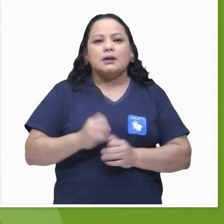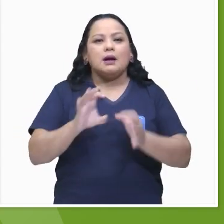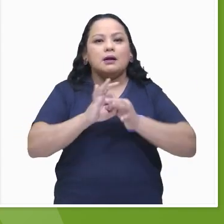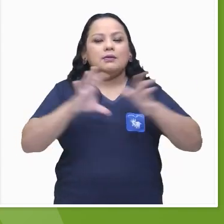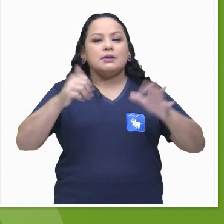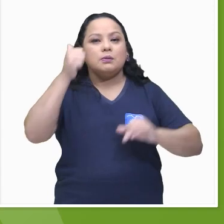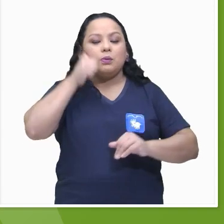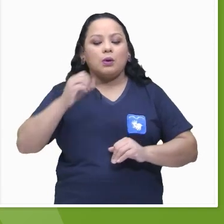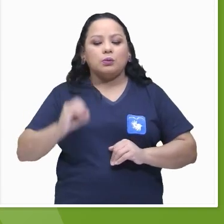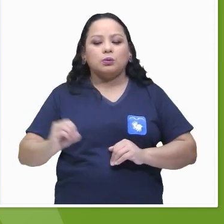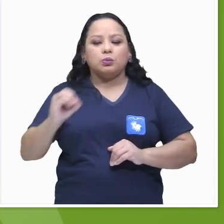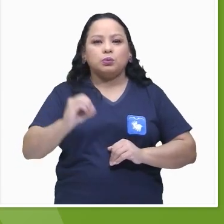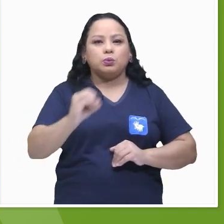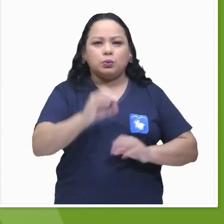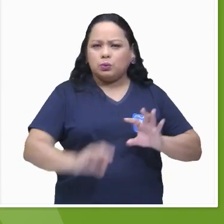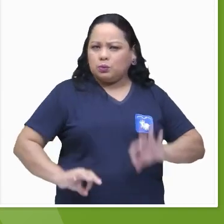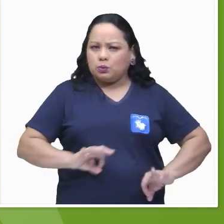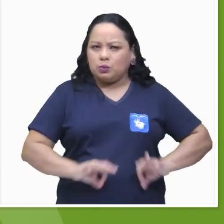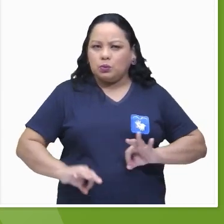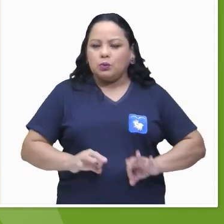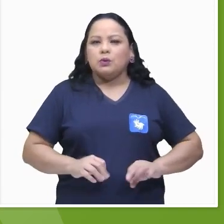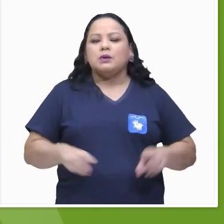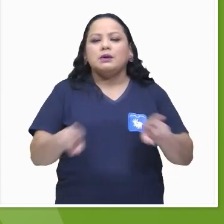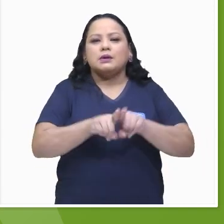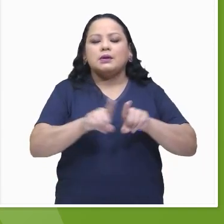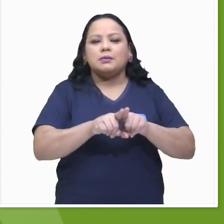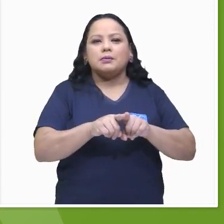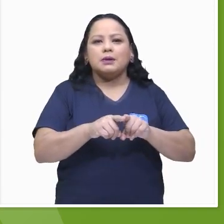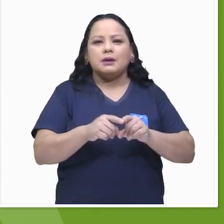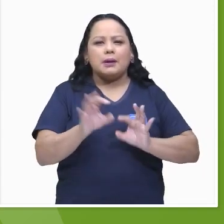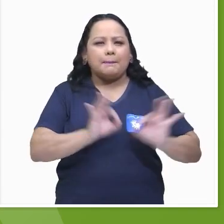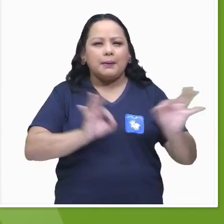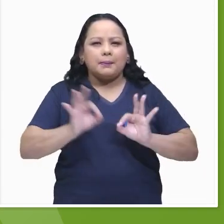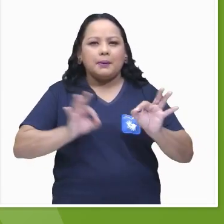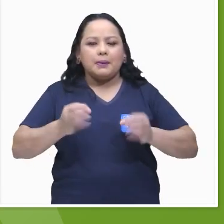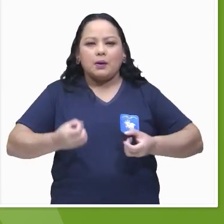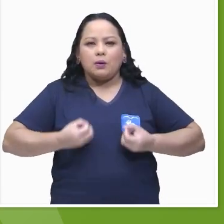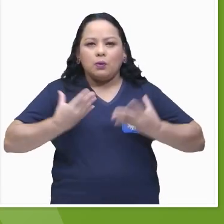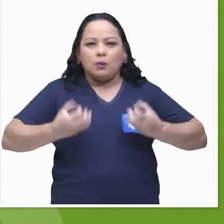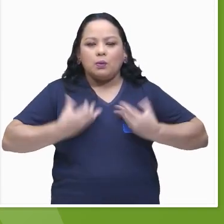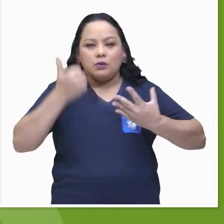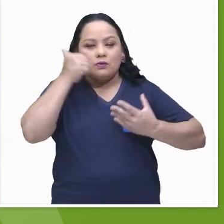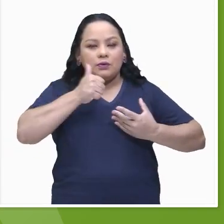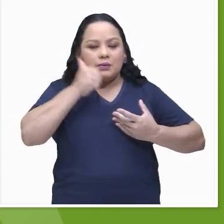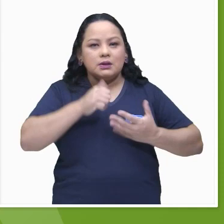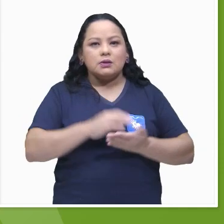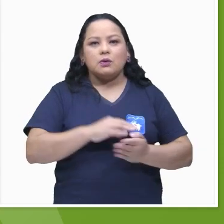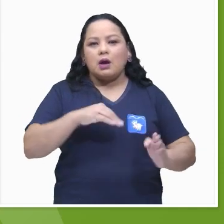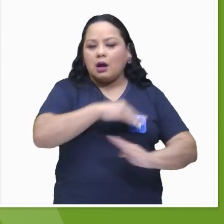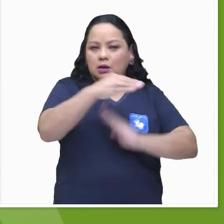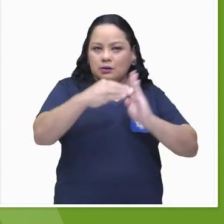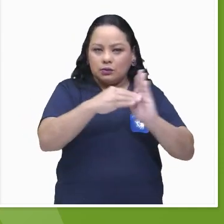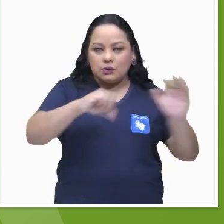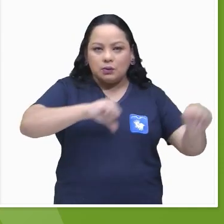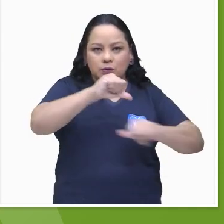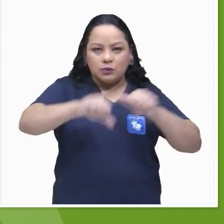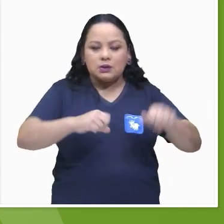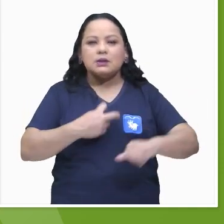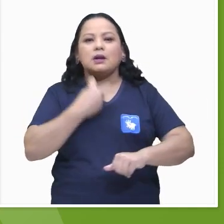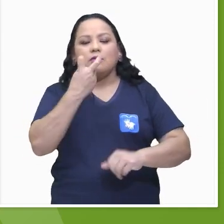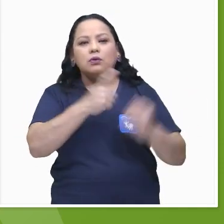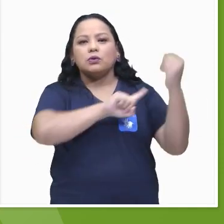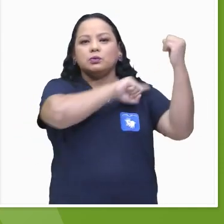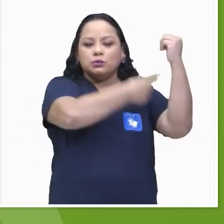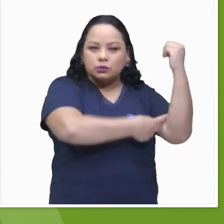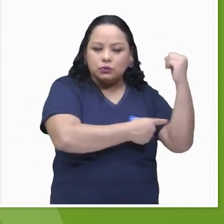de um ovócito e a produção do estrógeno. E aí o estrógeno faz todas essas mudanças aí na voz, na